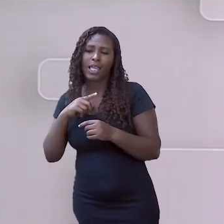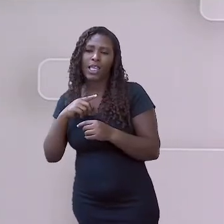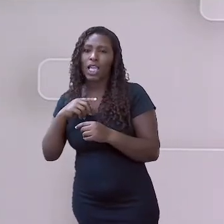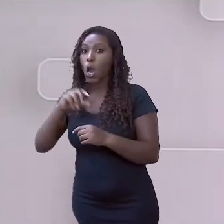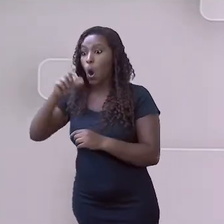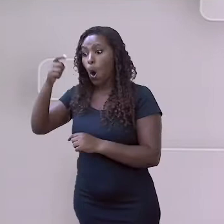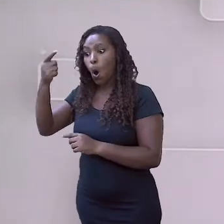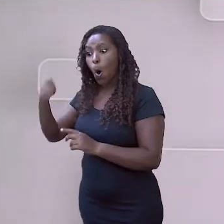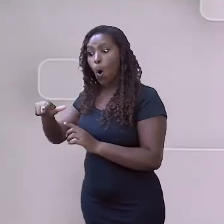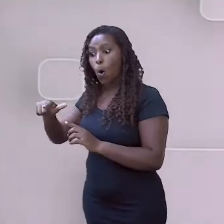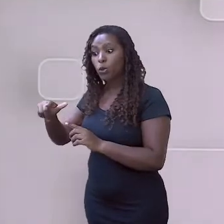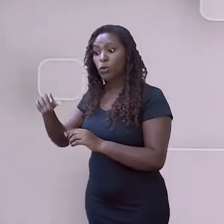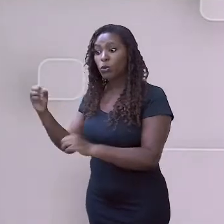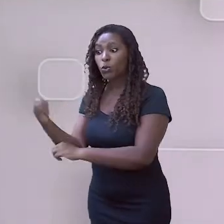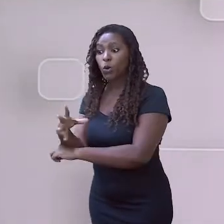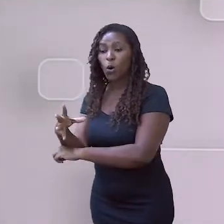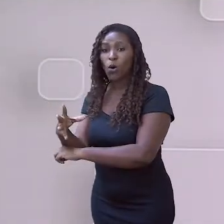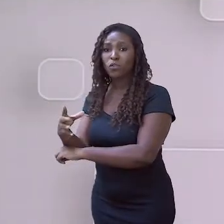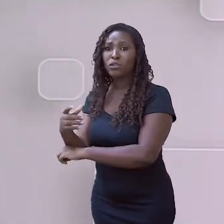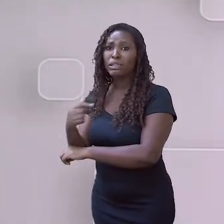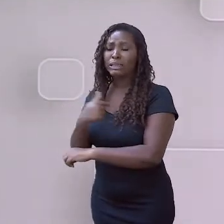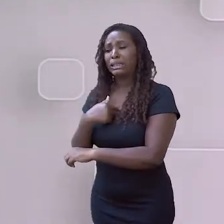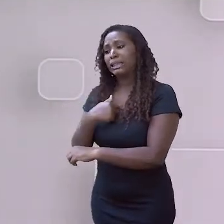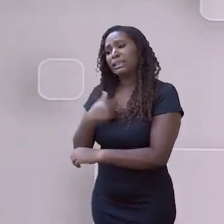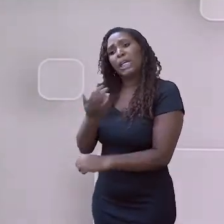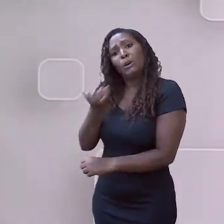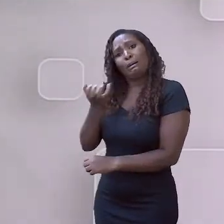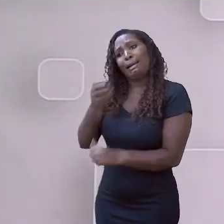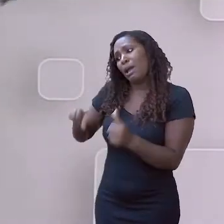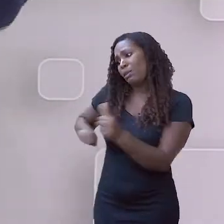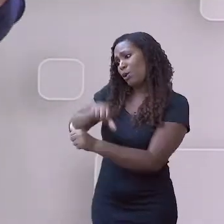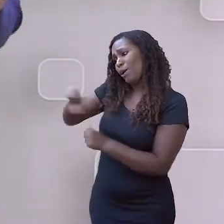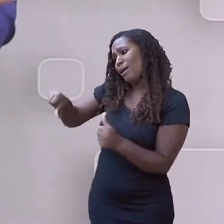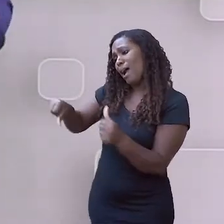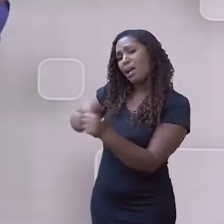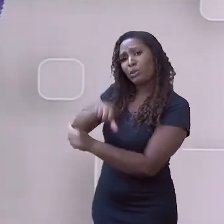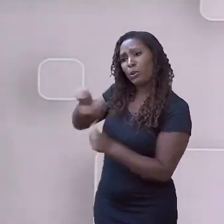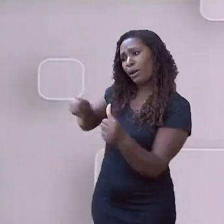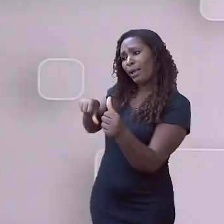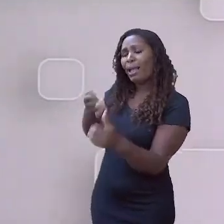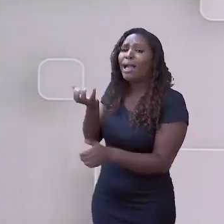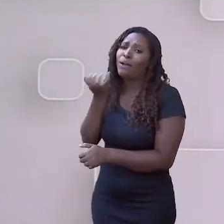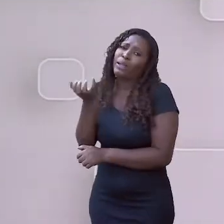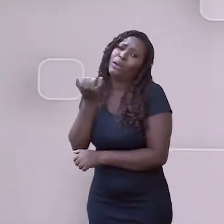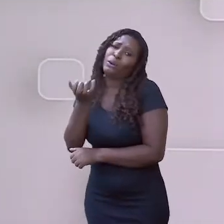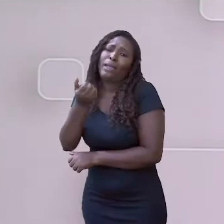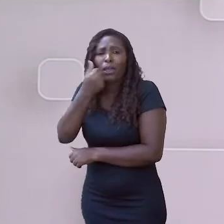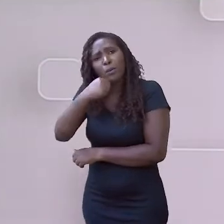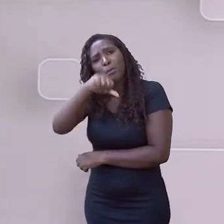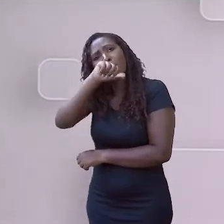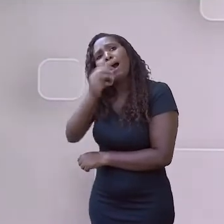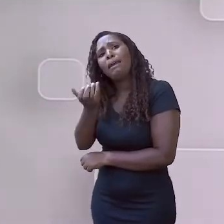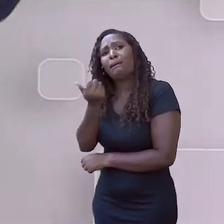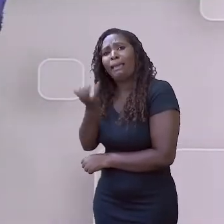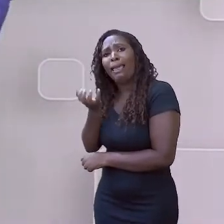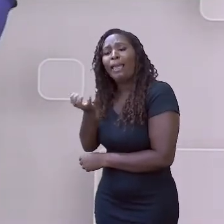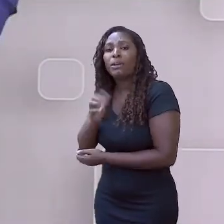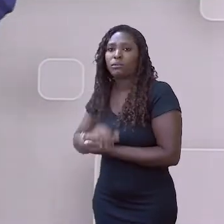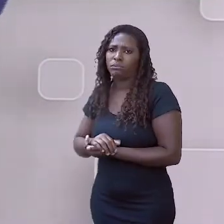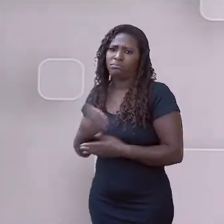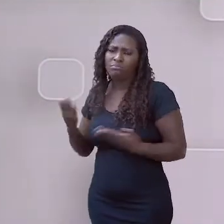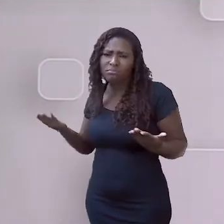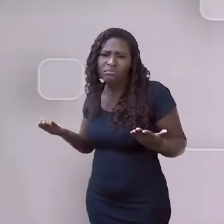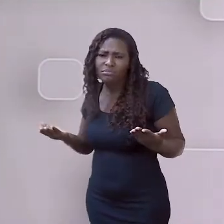quero tanto aquele modelo novo, mãe! E aí o que você faz com o velho? Ele fica